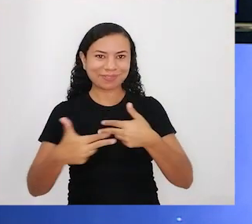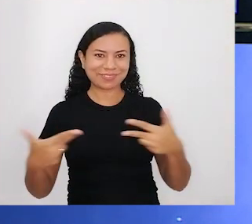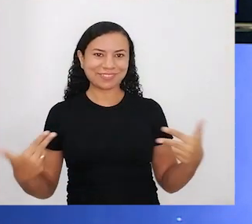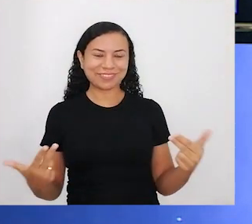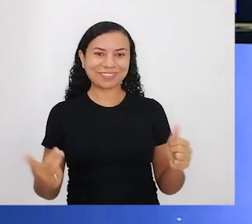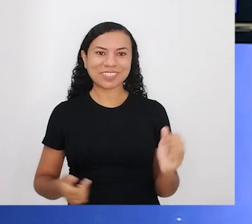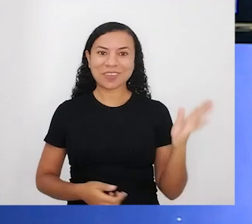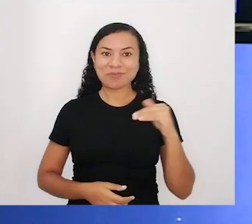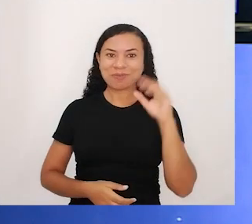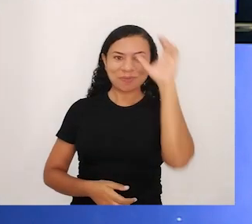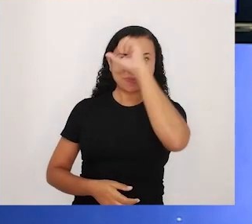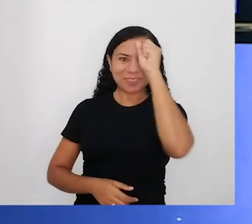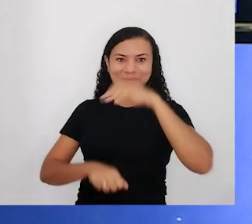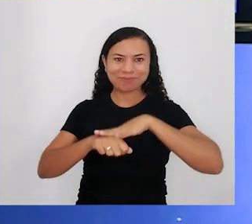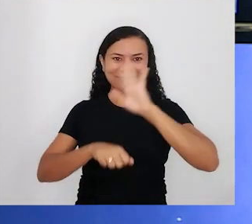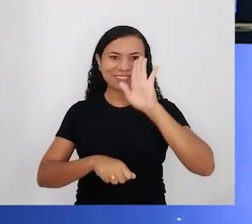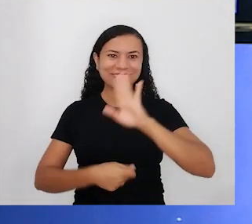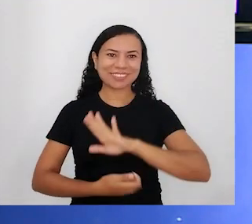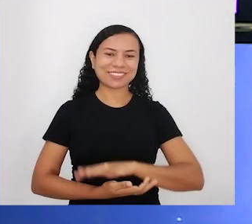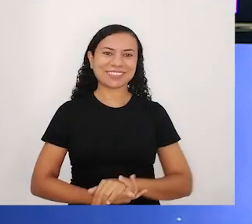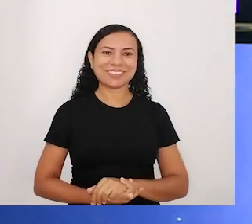Vamos entender melhor esse tema?